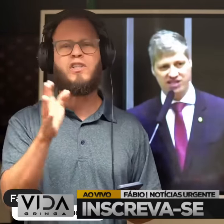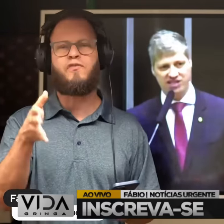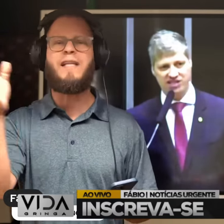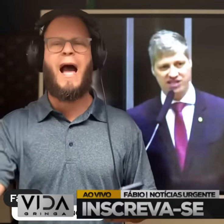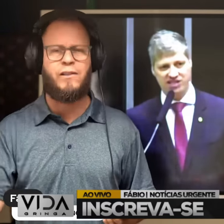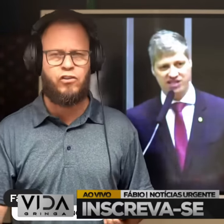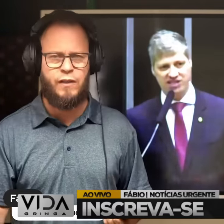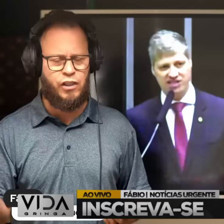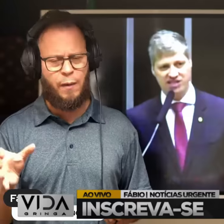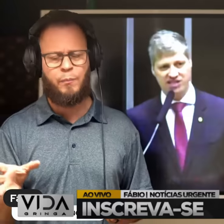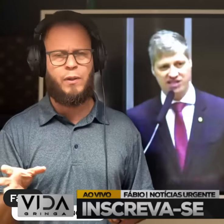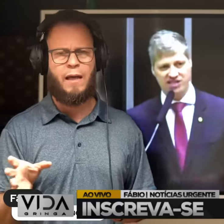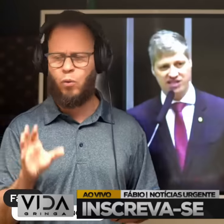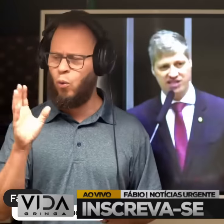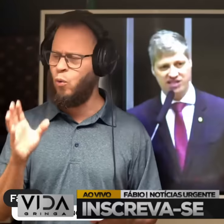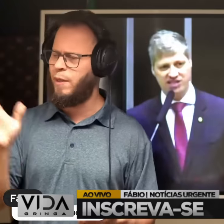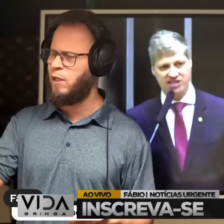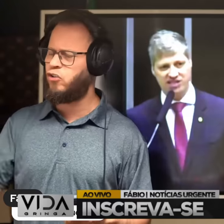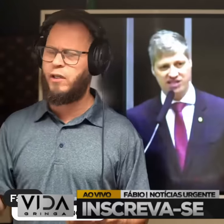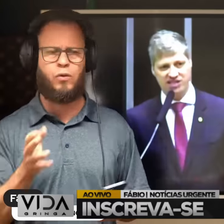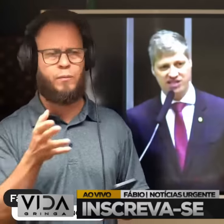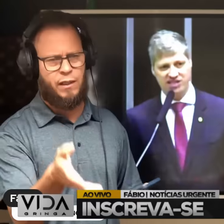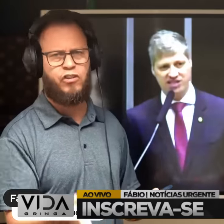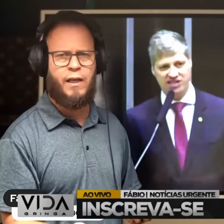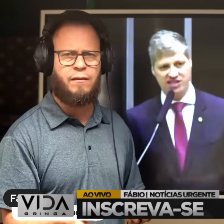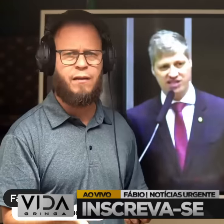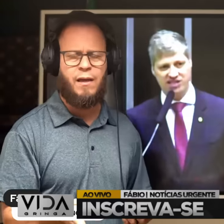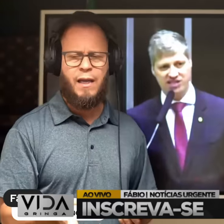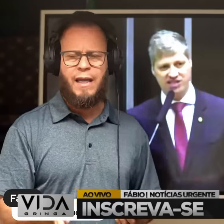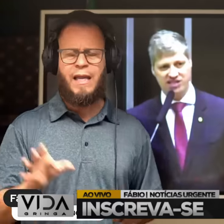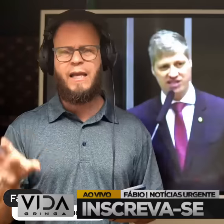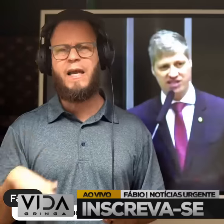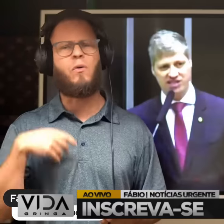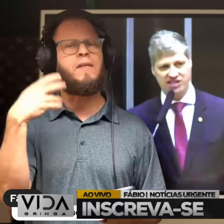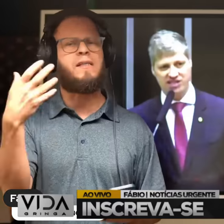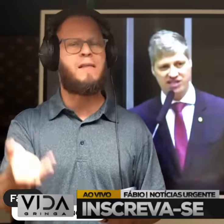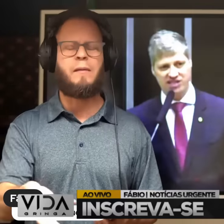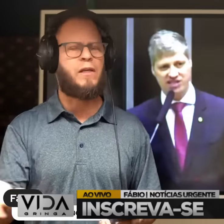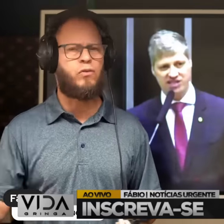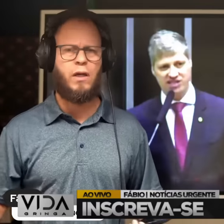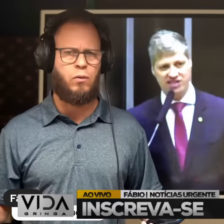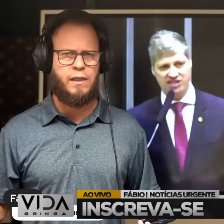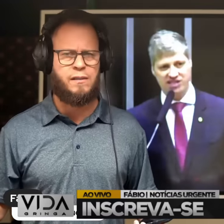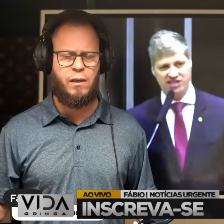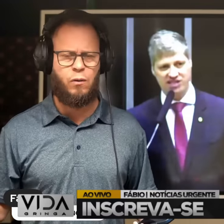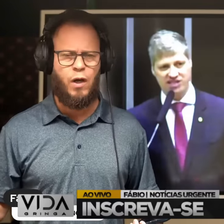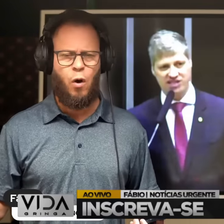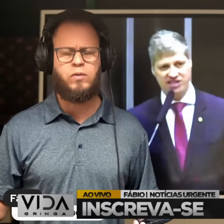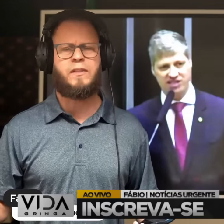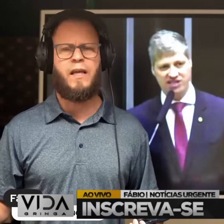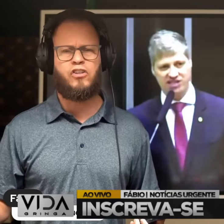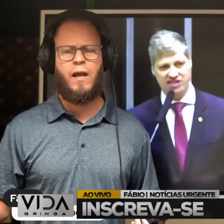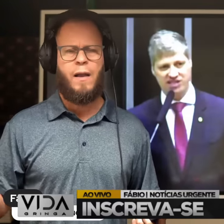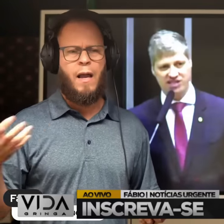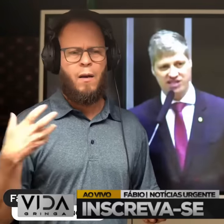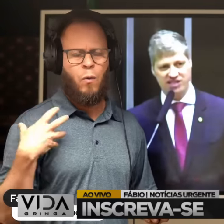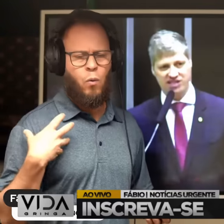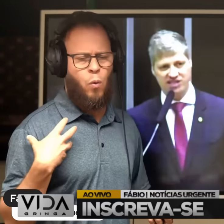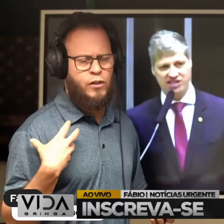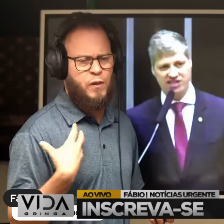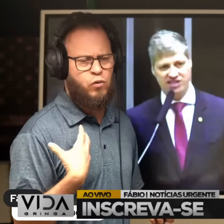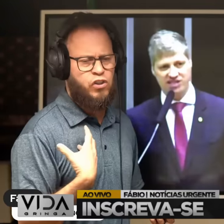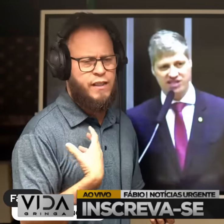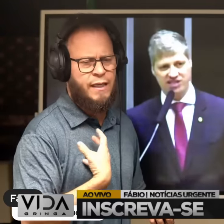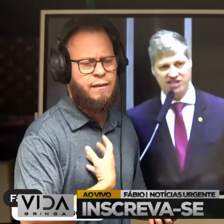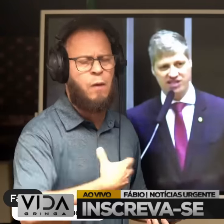iam ter duas finais, né, de campeonato. Uma da esquerda, uma da direita, e que ia acontecer exatamente o que aconteceu. Ou seja,